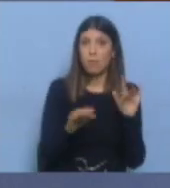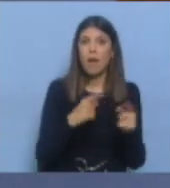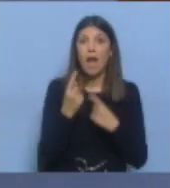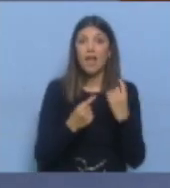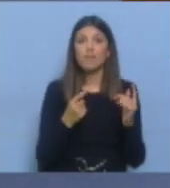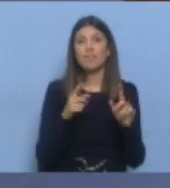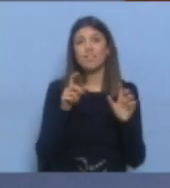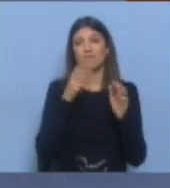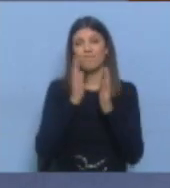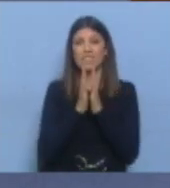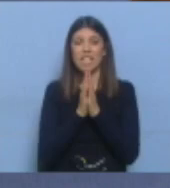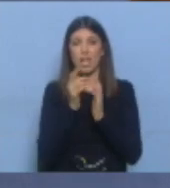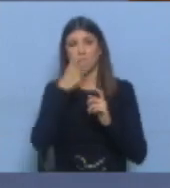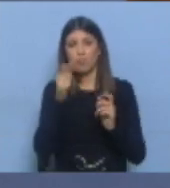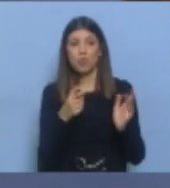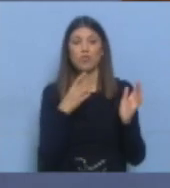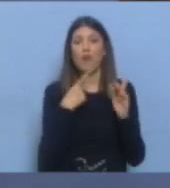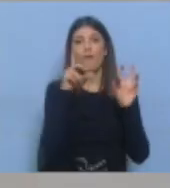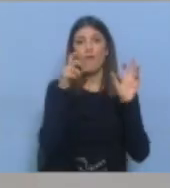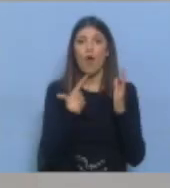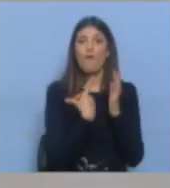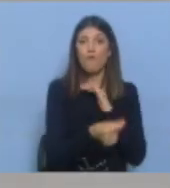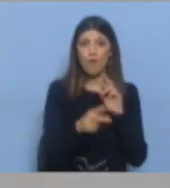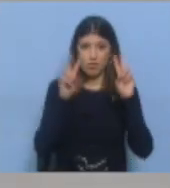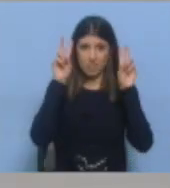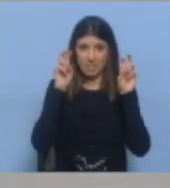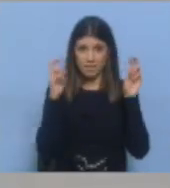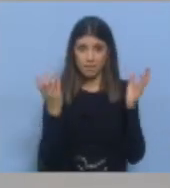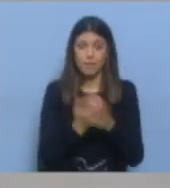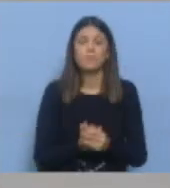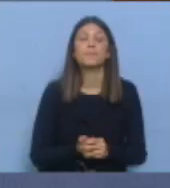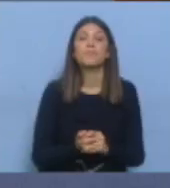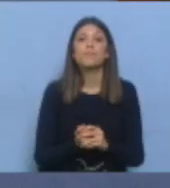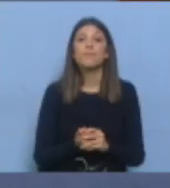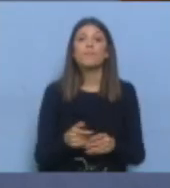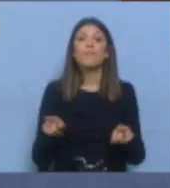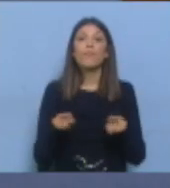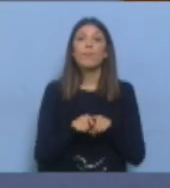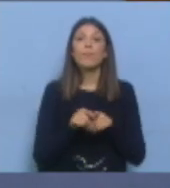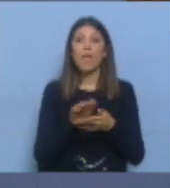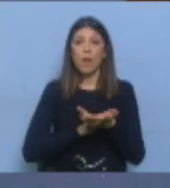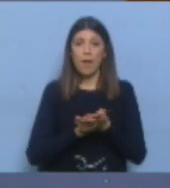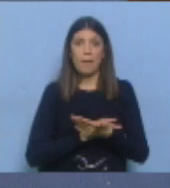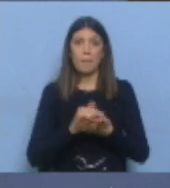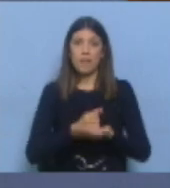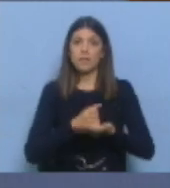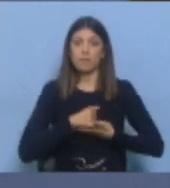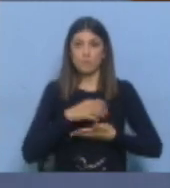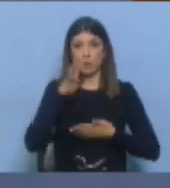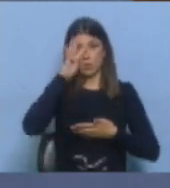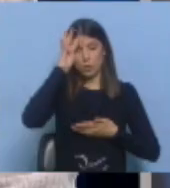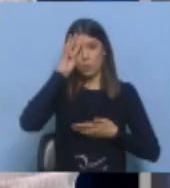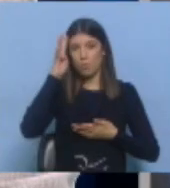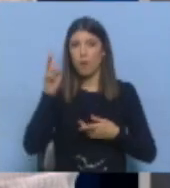que ele tem outras prioridades mais prementes e, portanto, deixou cair esta dissonância, porque a base de apoio do Papa, vamos chamar assim,